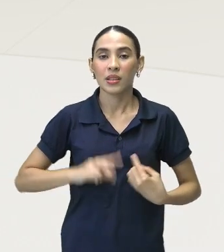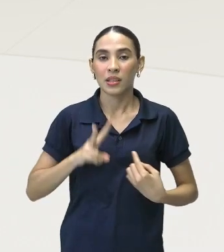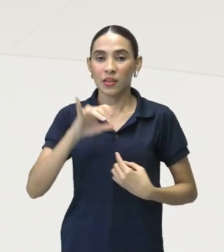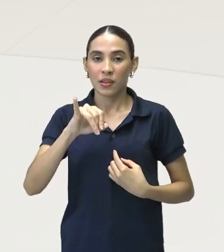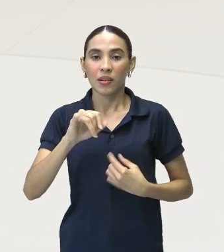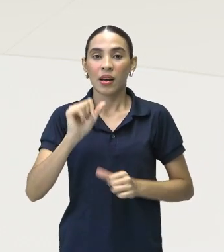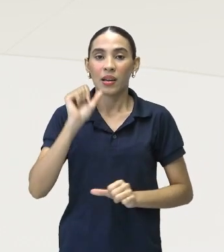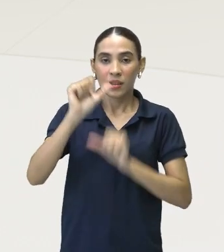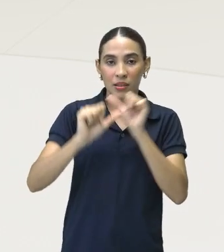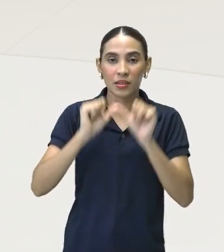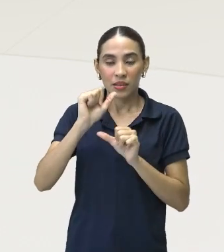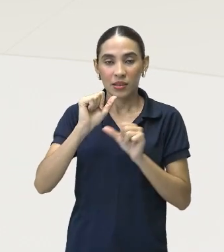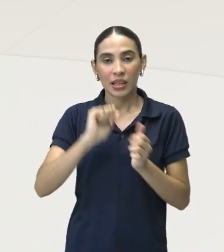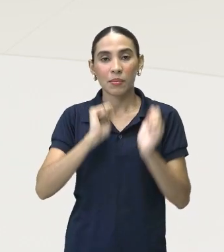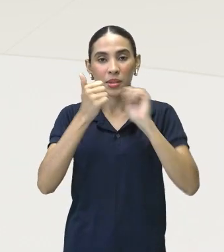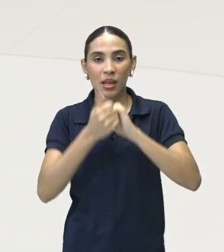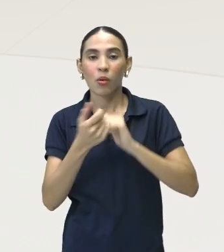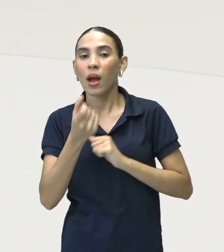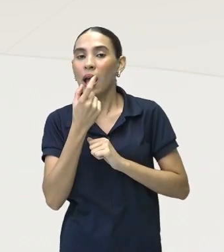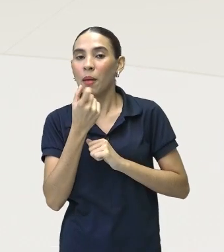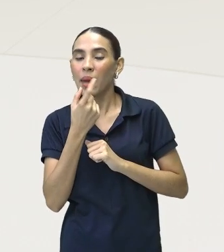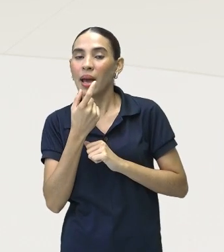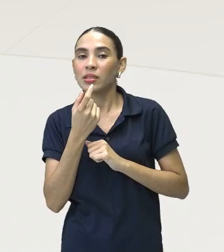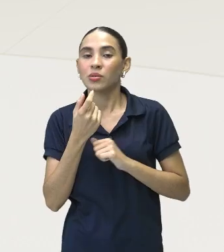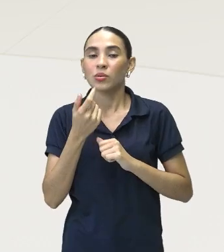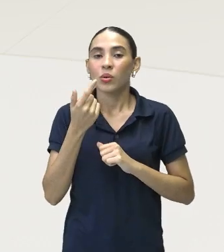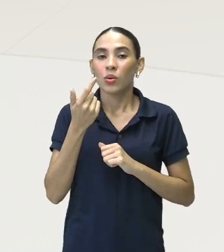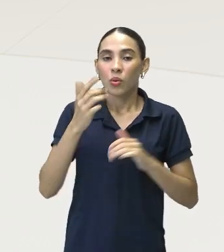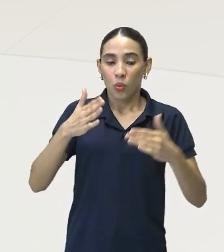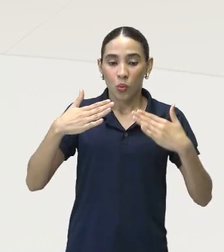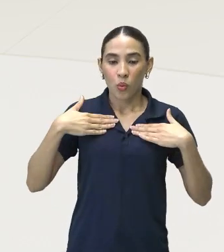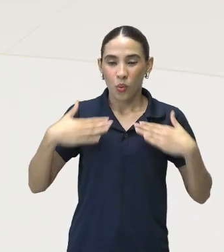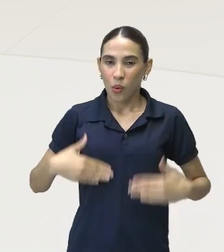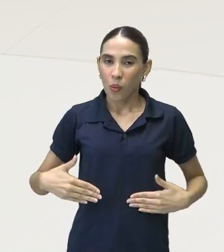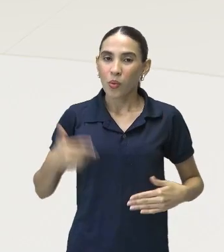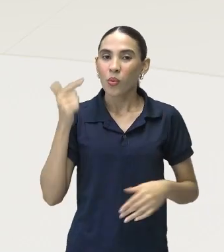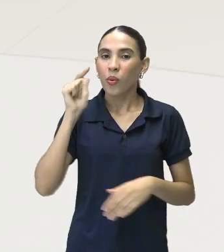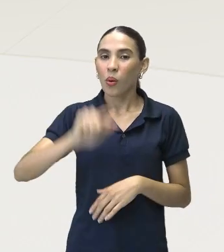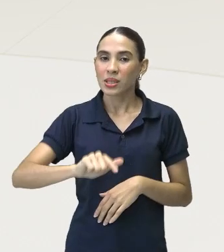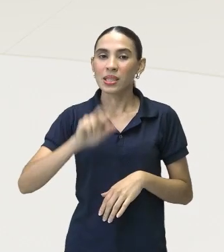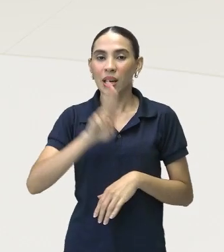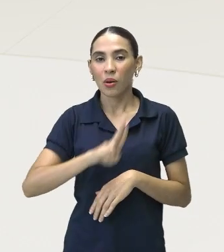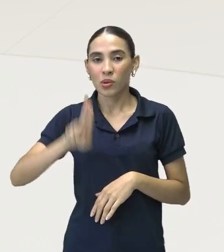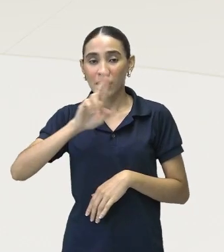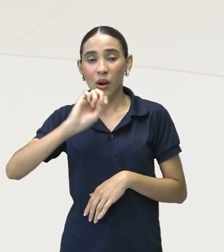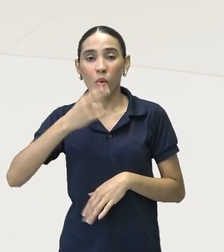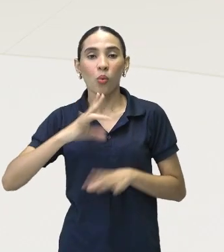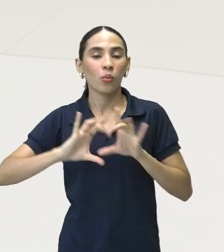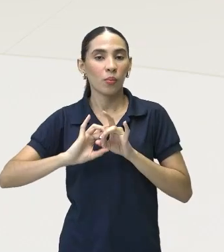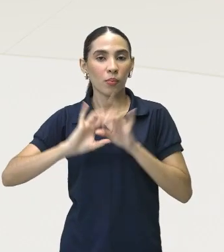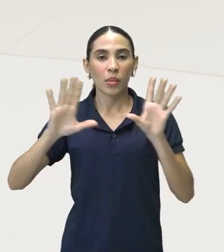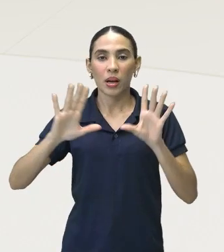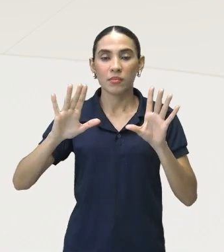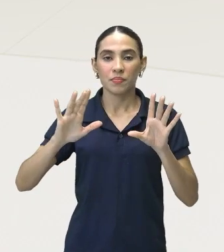o remédio em uma forma em que o corpo consiga usar ou eliminar com